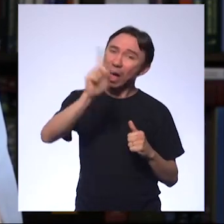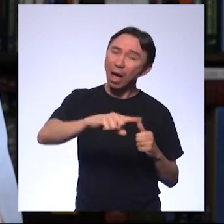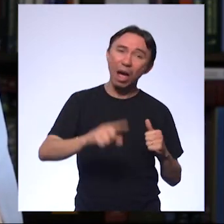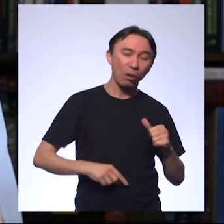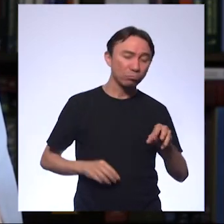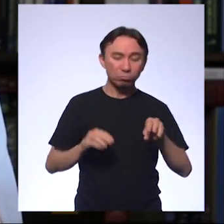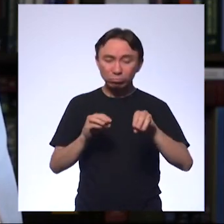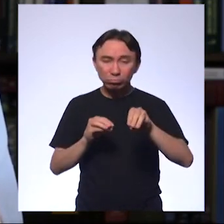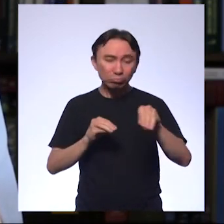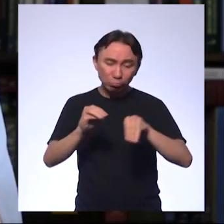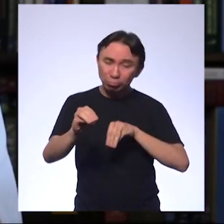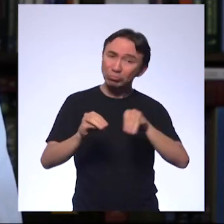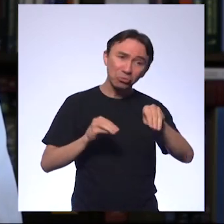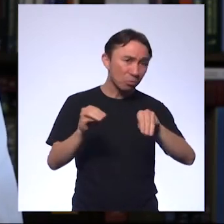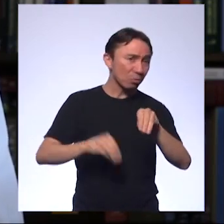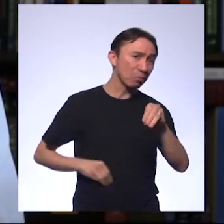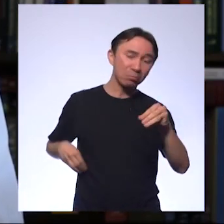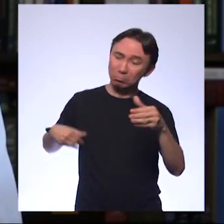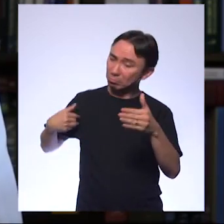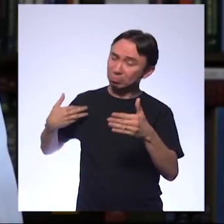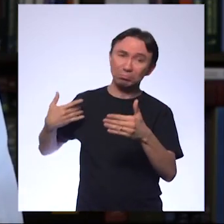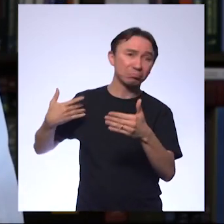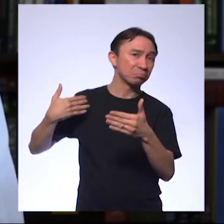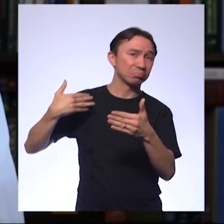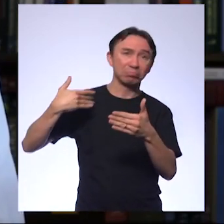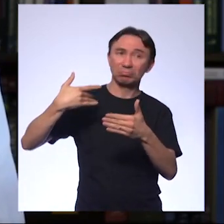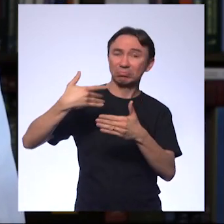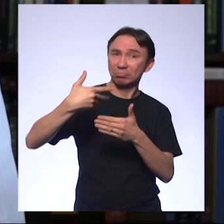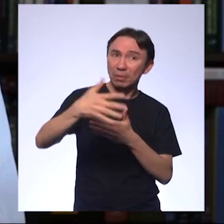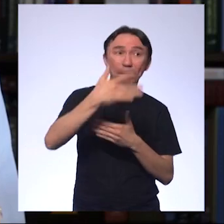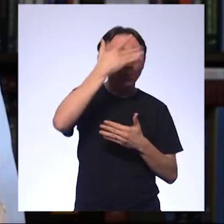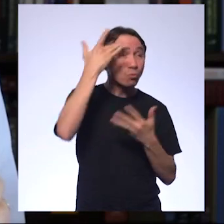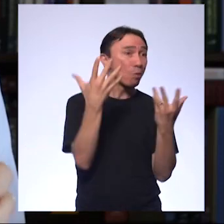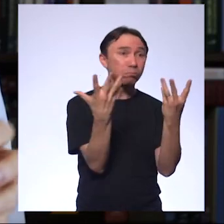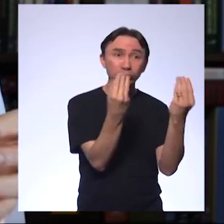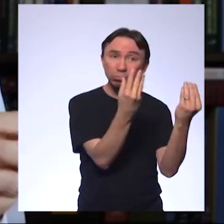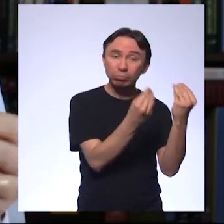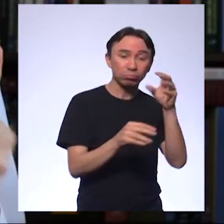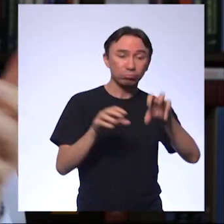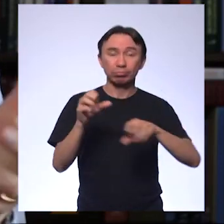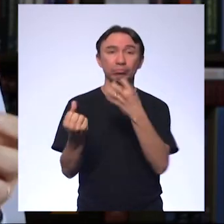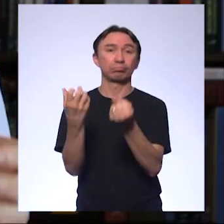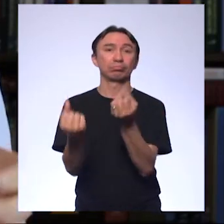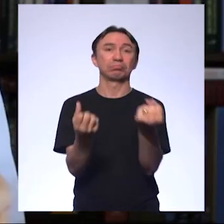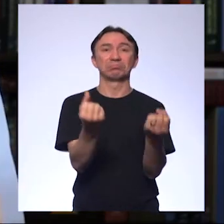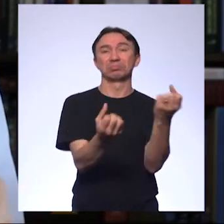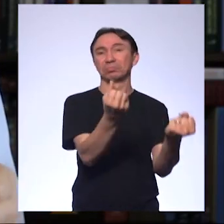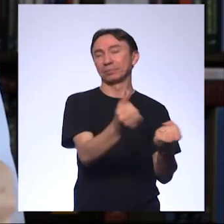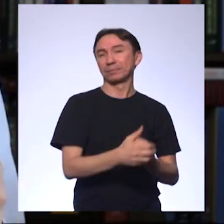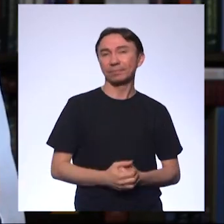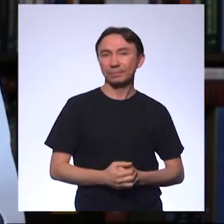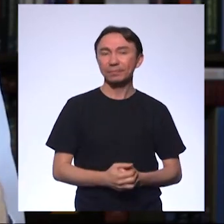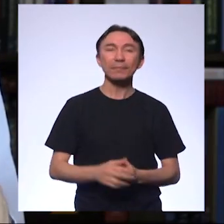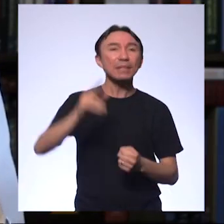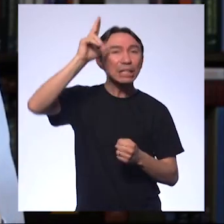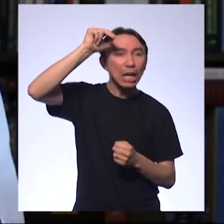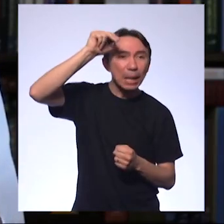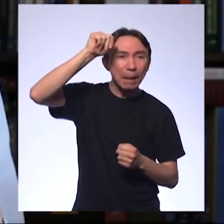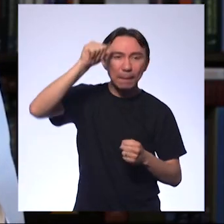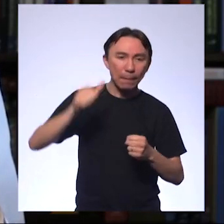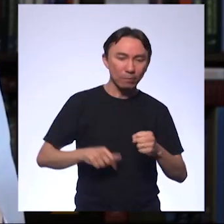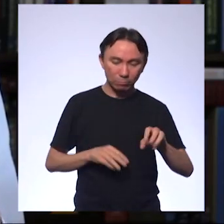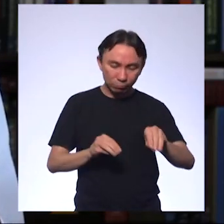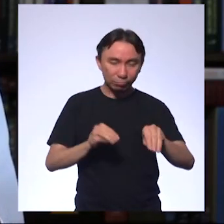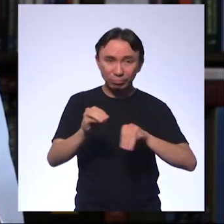atravessando o tempo e conquista apaixonados, né? E muitas vezes o xadrez é